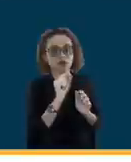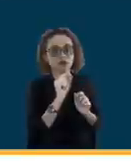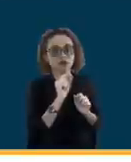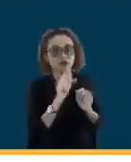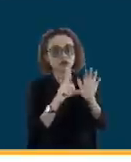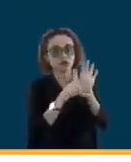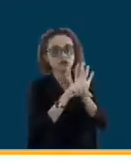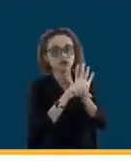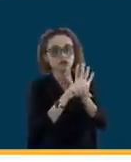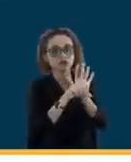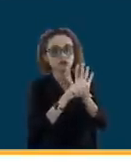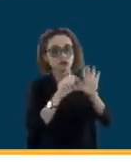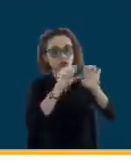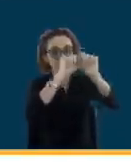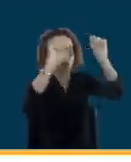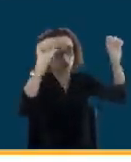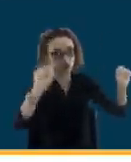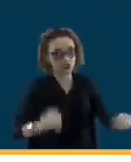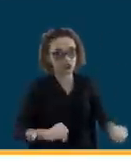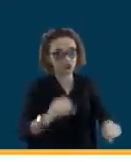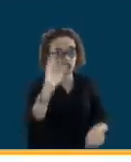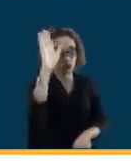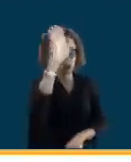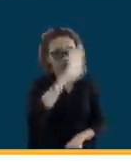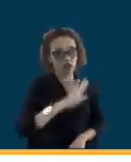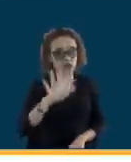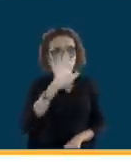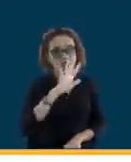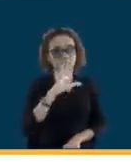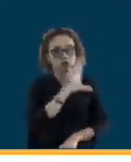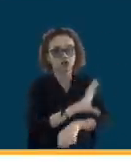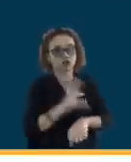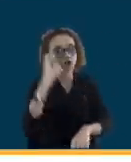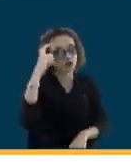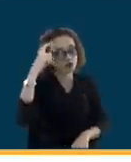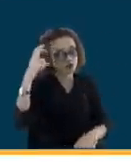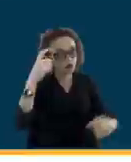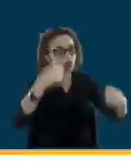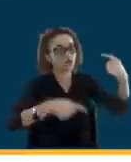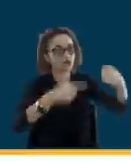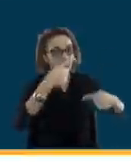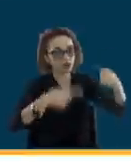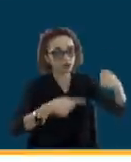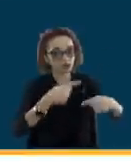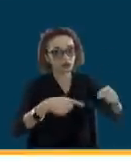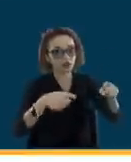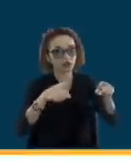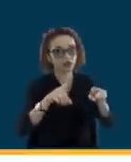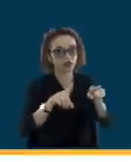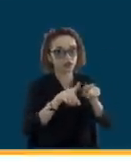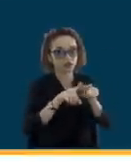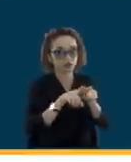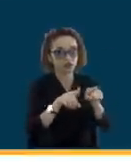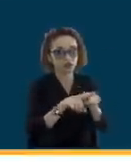o Sistema Nacional de Cultura, ela consolida a Política Nacional de Cultura Viva, ela consolida